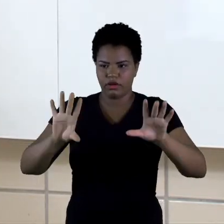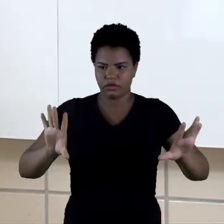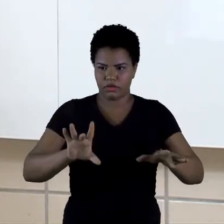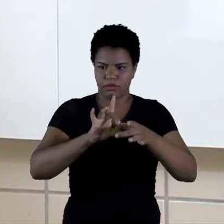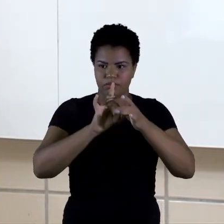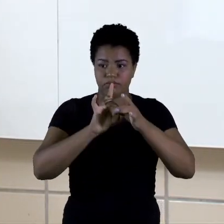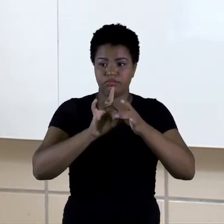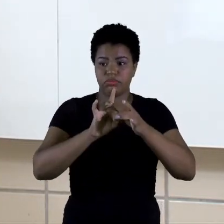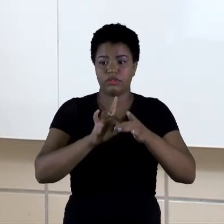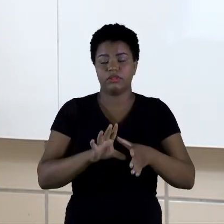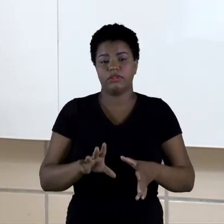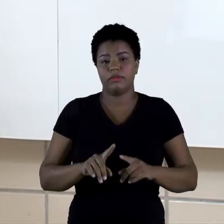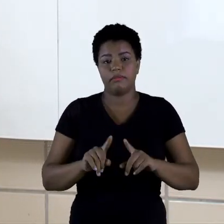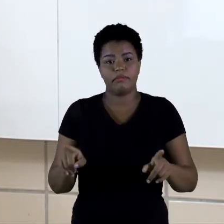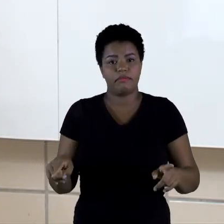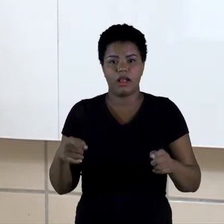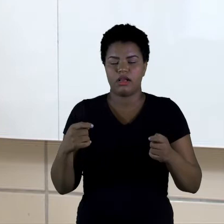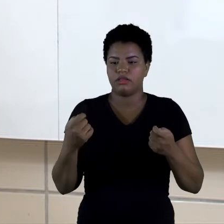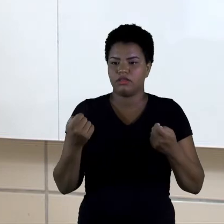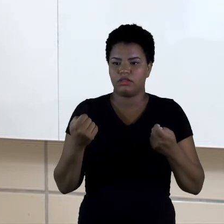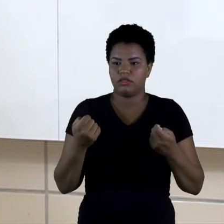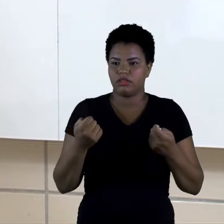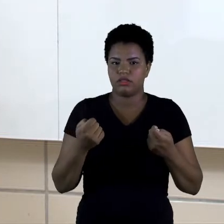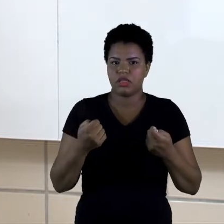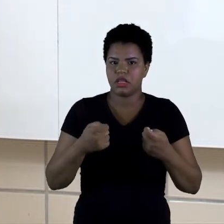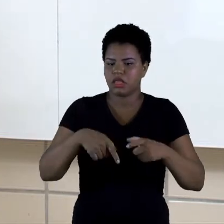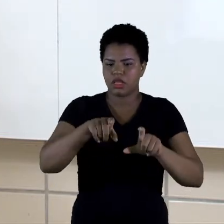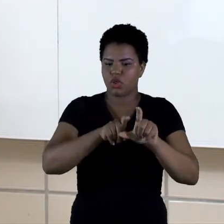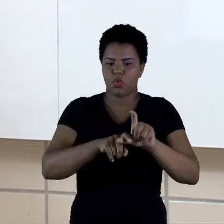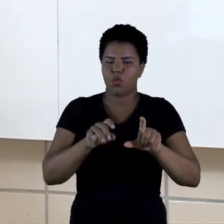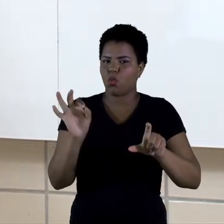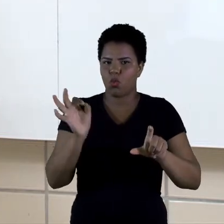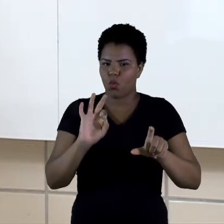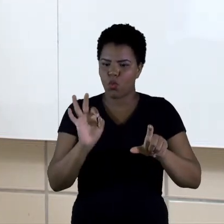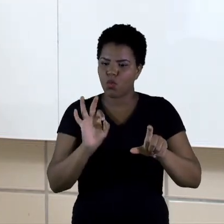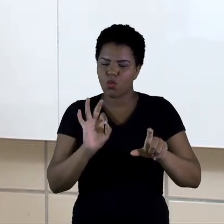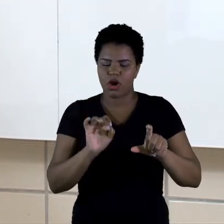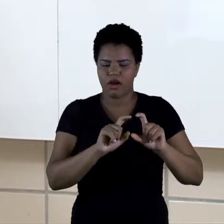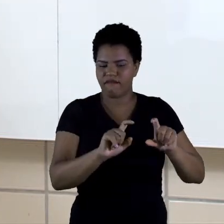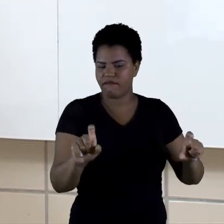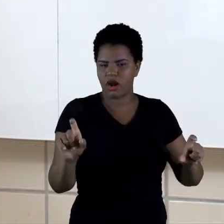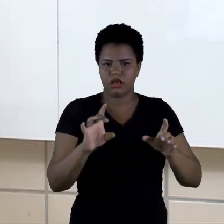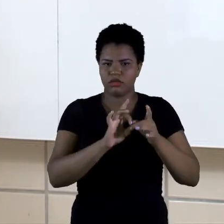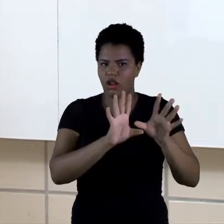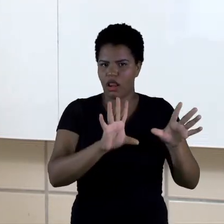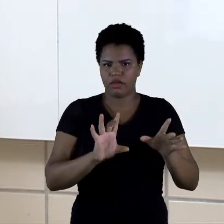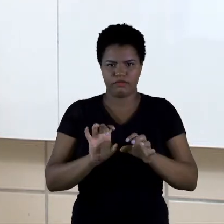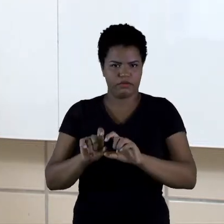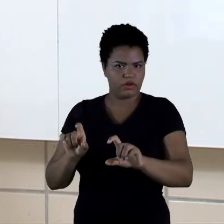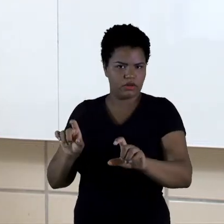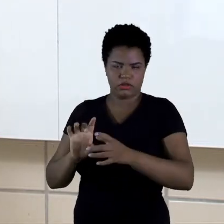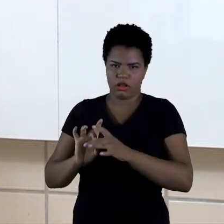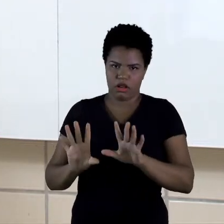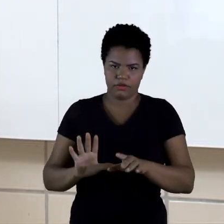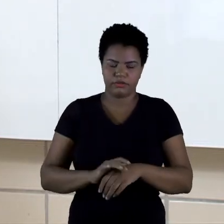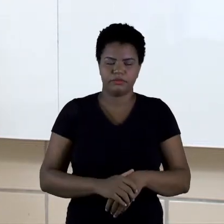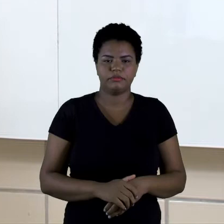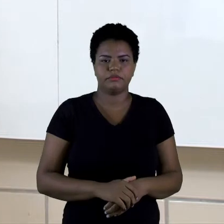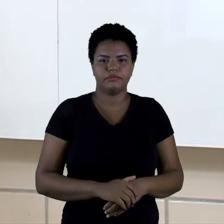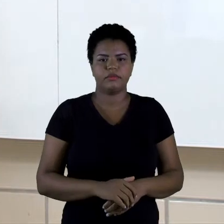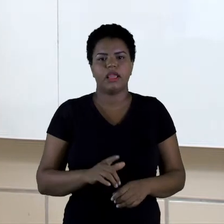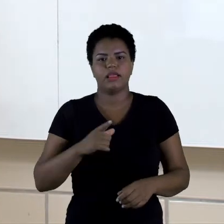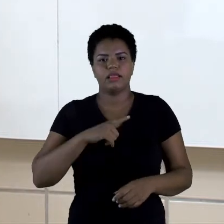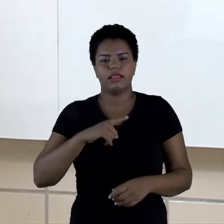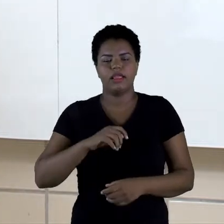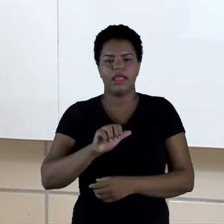essas orações elas não precisam estar dependentes uma da outra, certinho? Nós vimos aí a aditiva